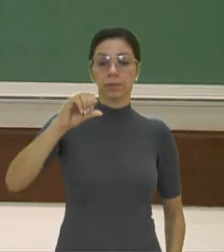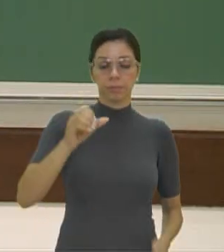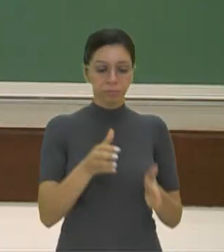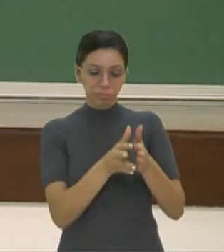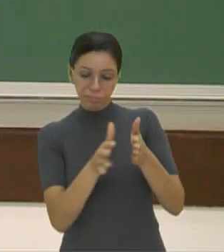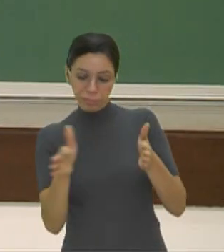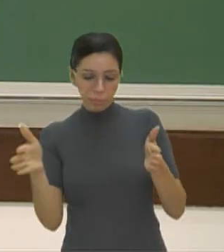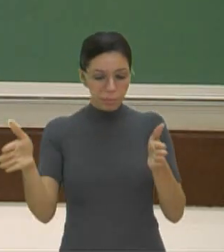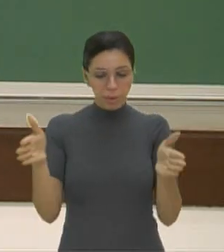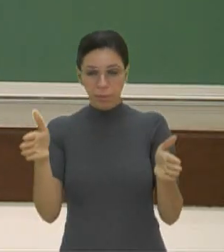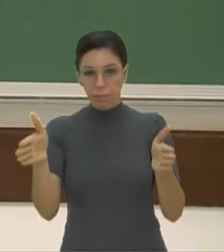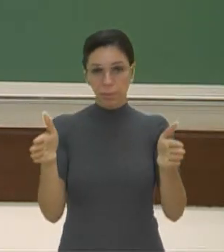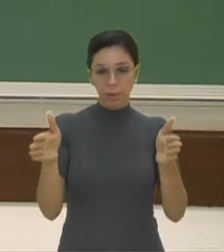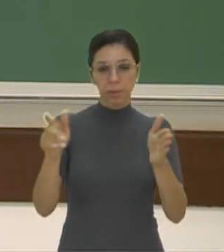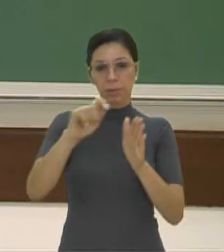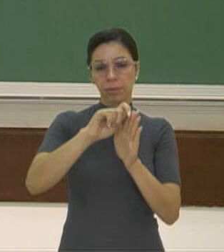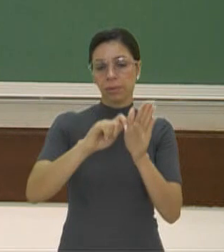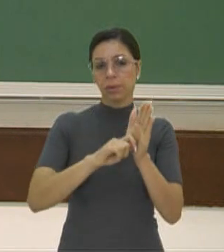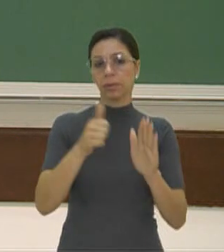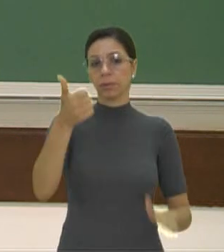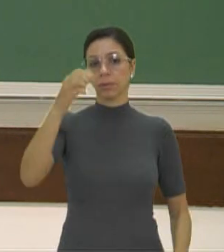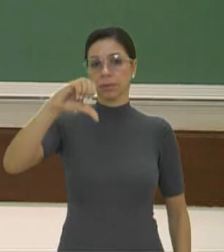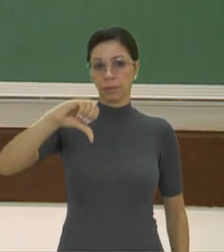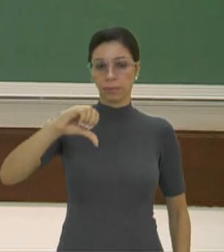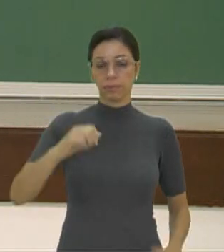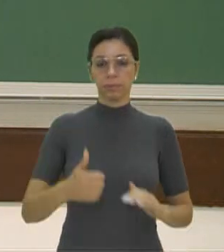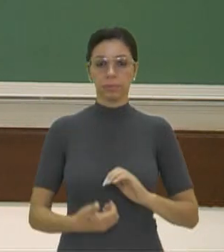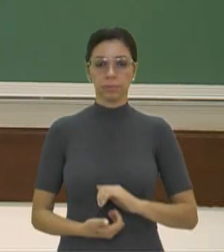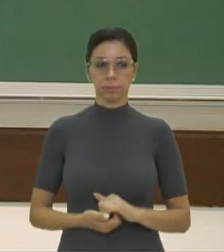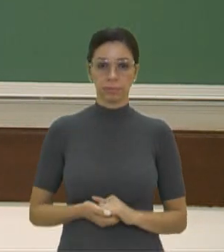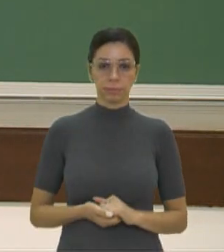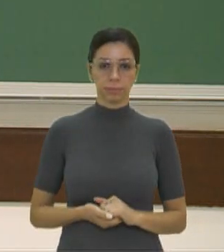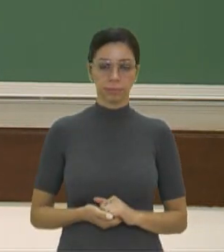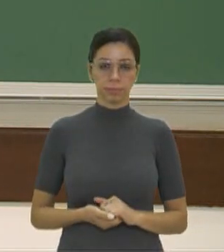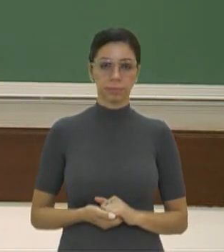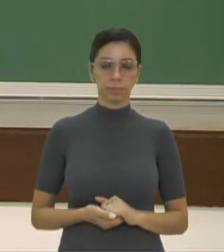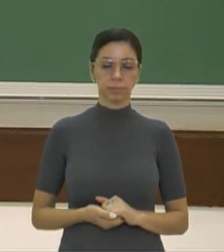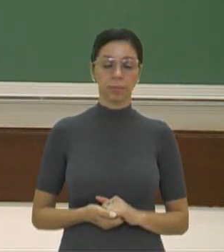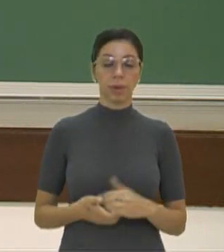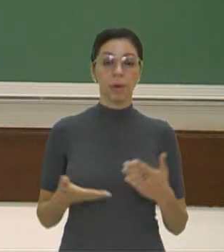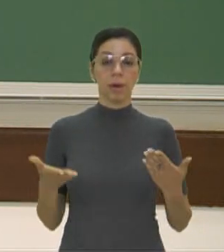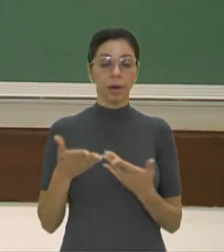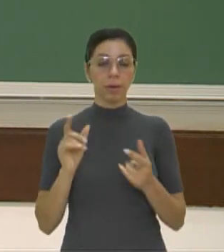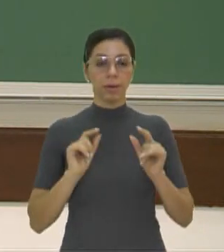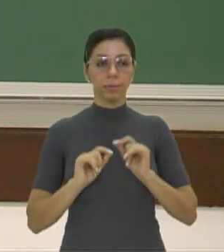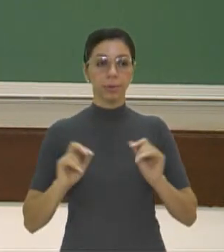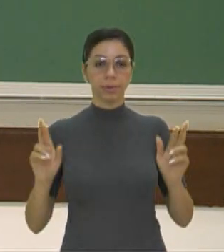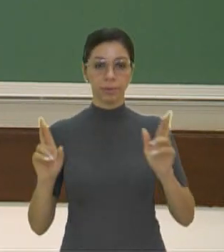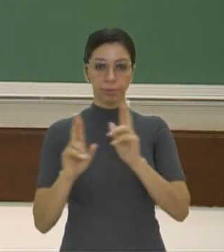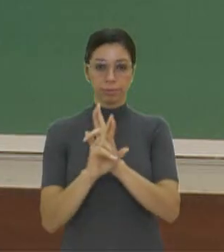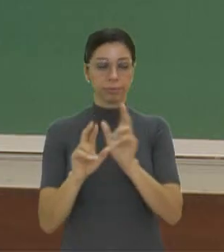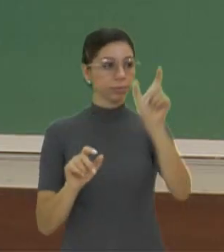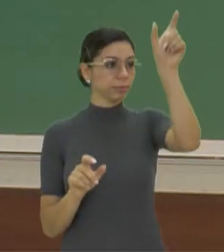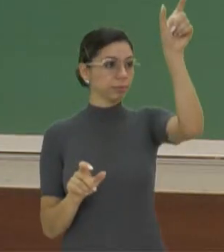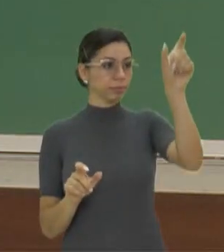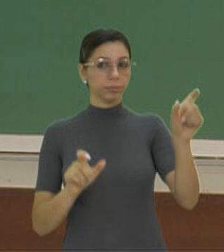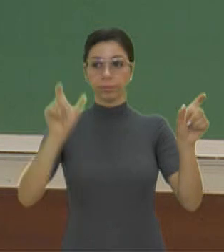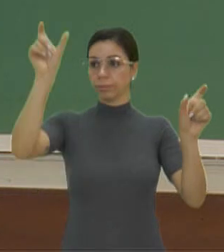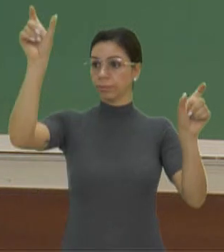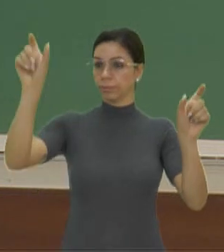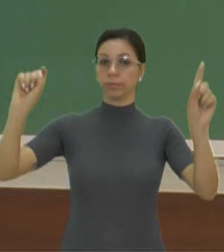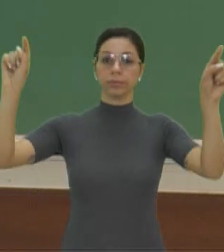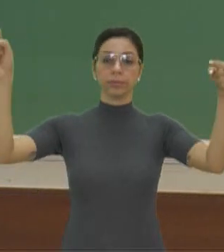no meio do século XIX, ok? Agora, relacione as duas colunas e nós